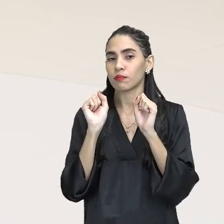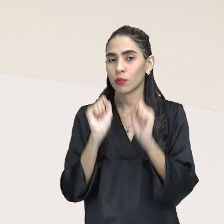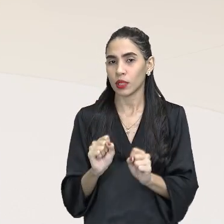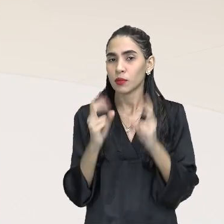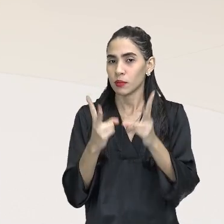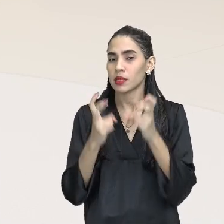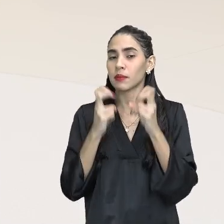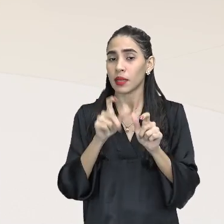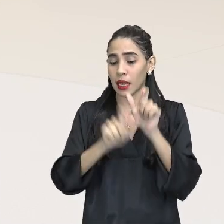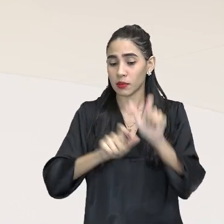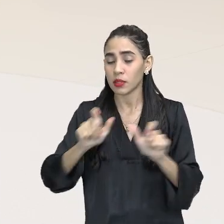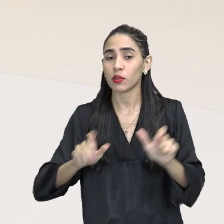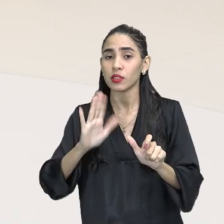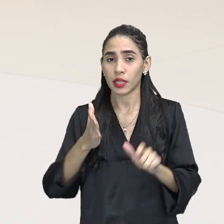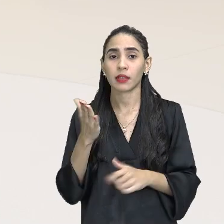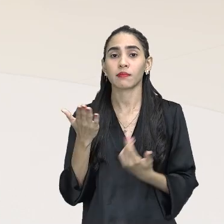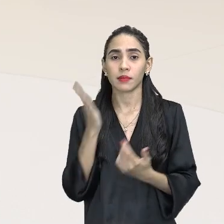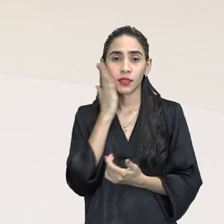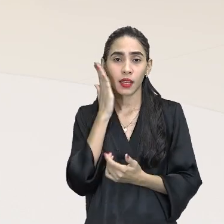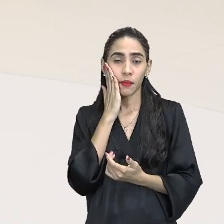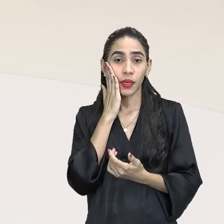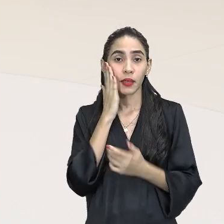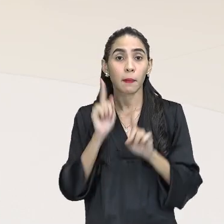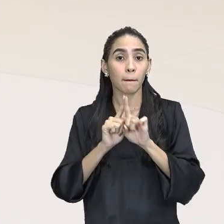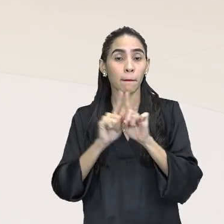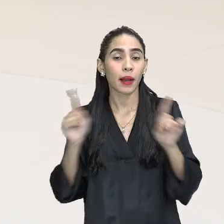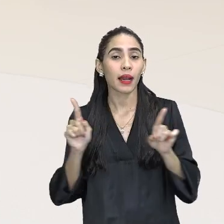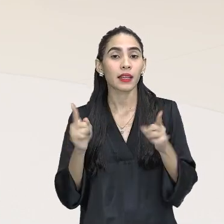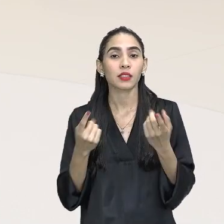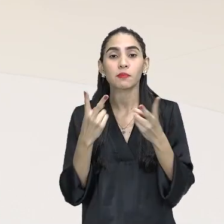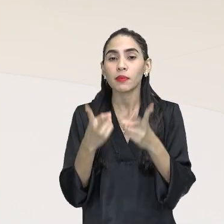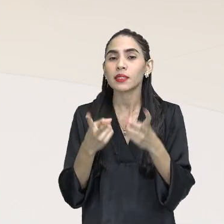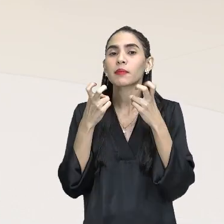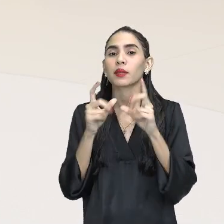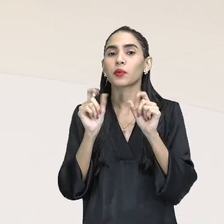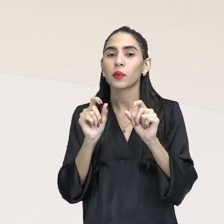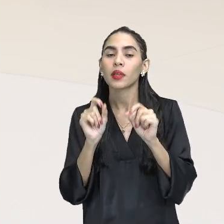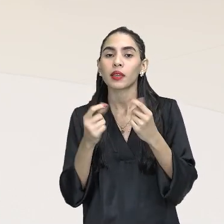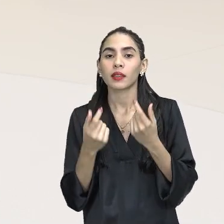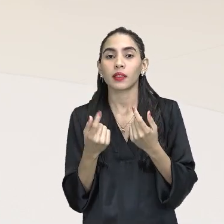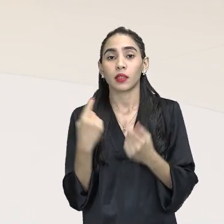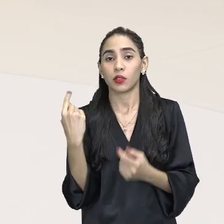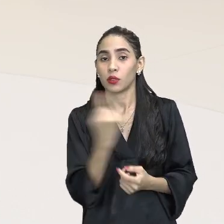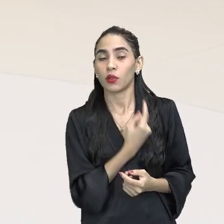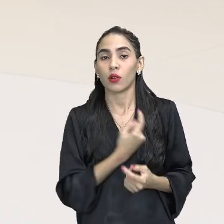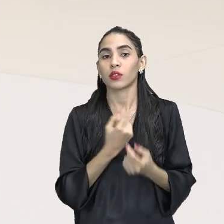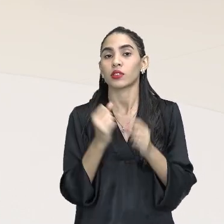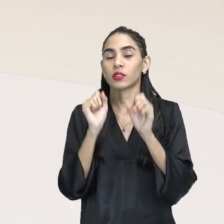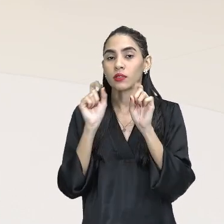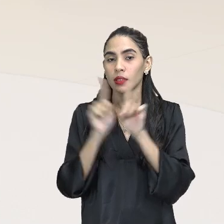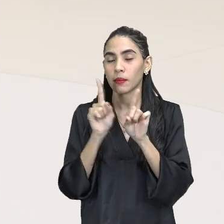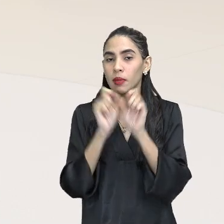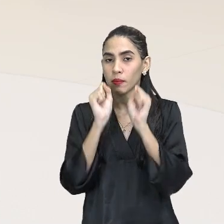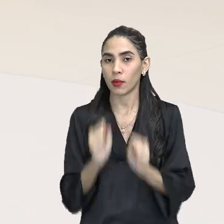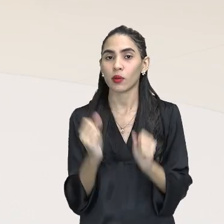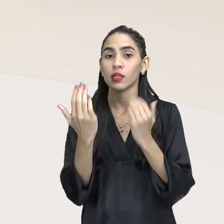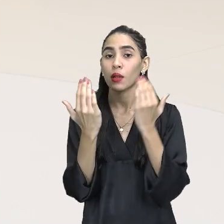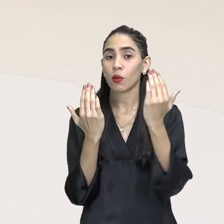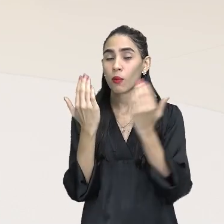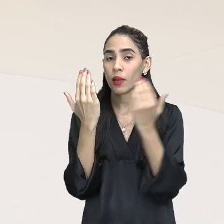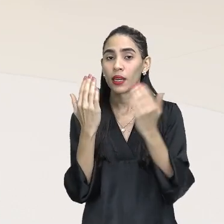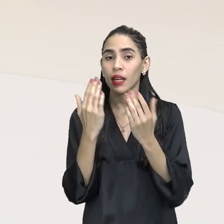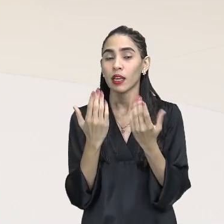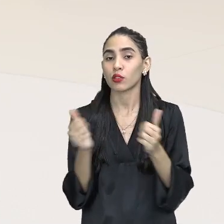nós vamos investigar o que elas estão percebendo para que a gente possa também fazer uma comparação com os dados científicos,